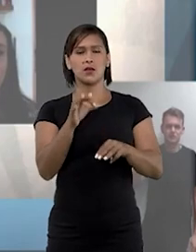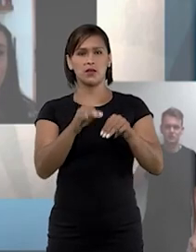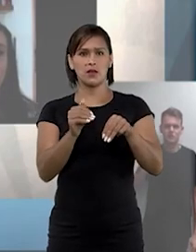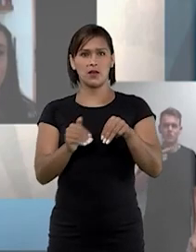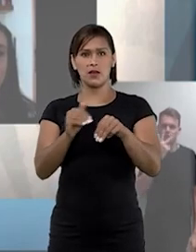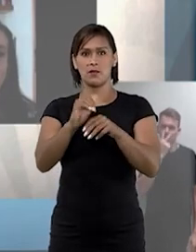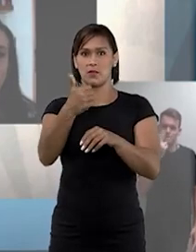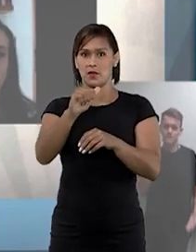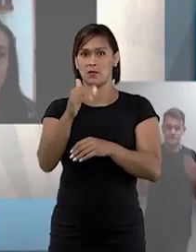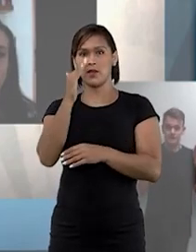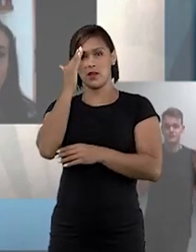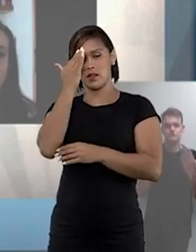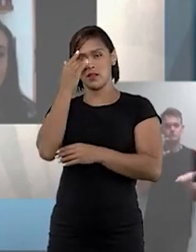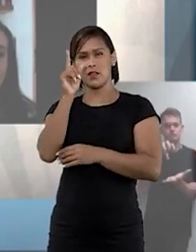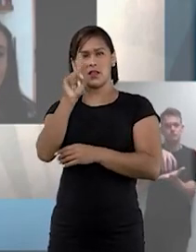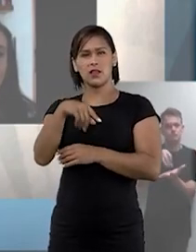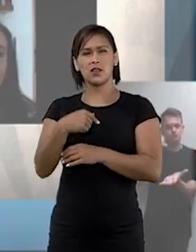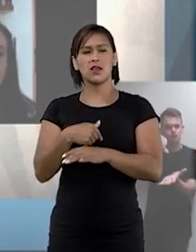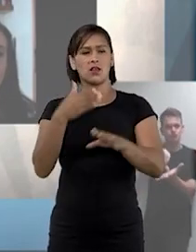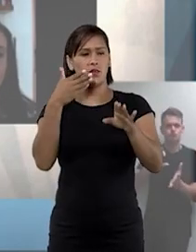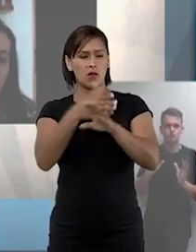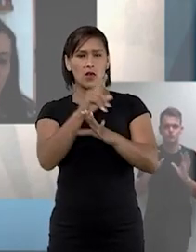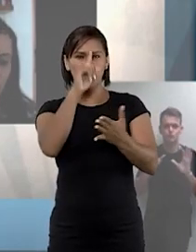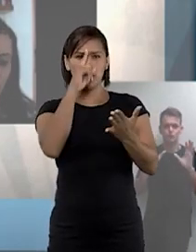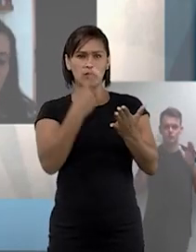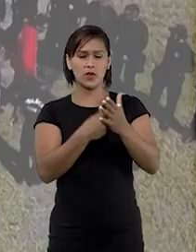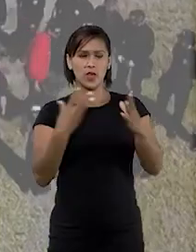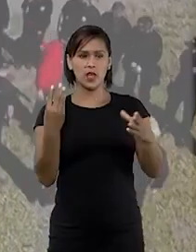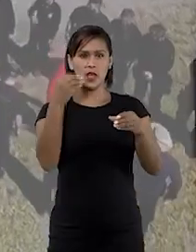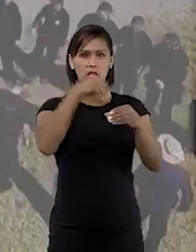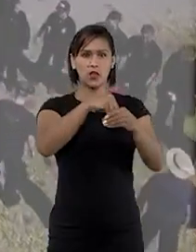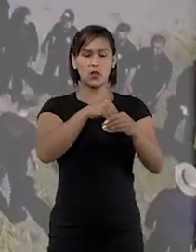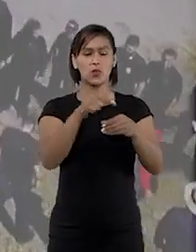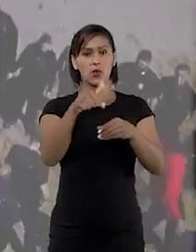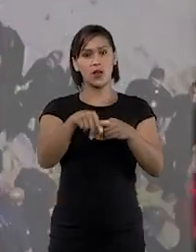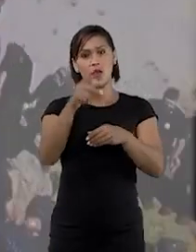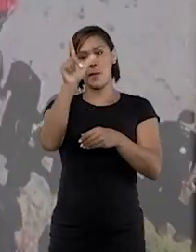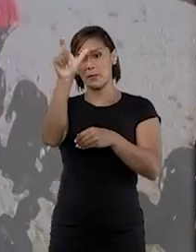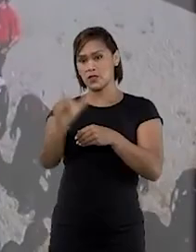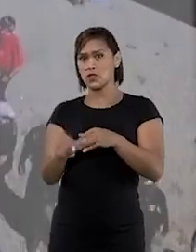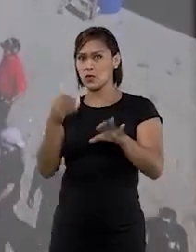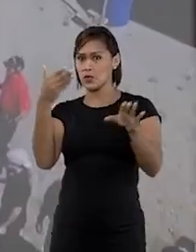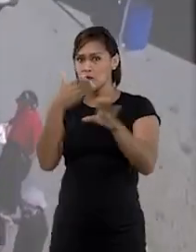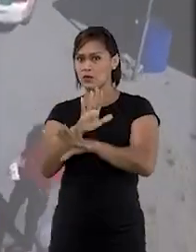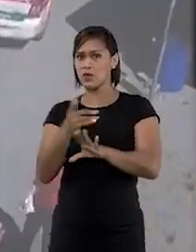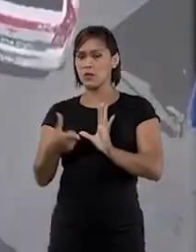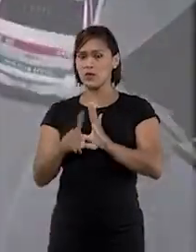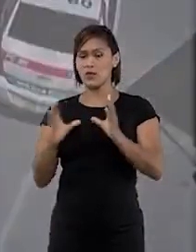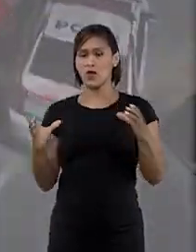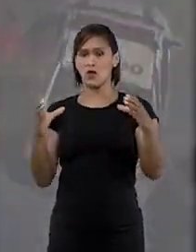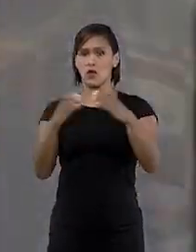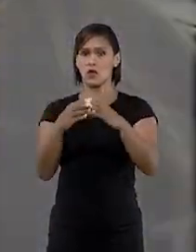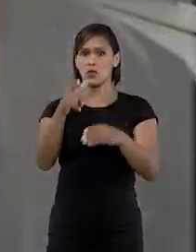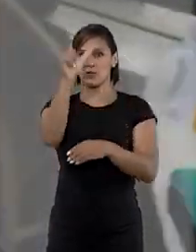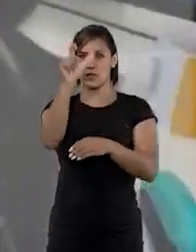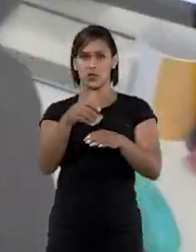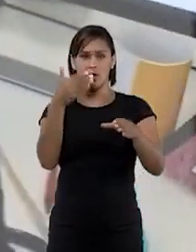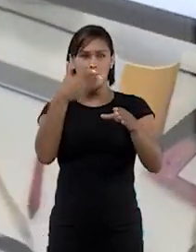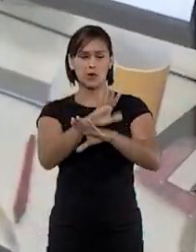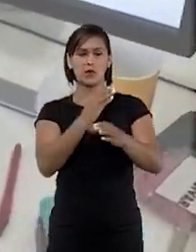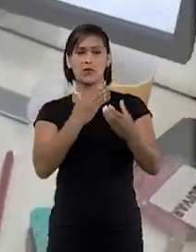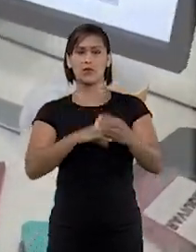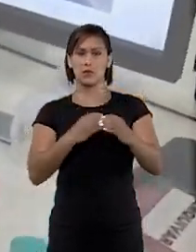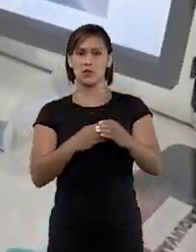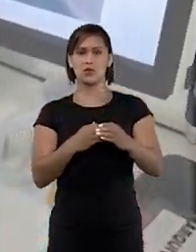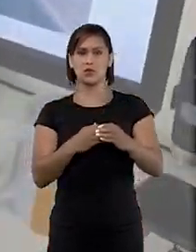Os ministros da primeira turma entenderam que a decisão judicial que manda incluir certo o candidato ou um grupo de candidatos entre